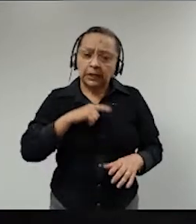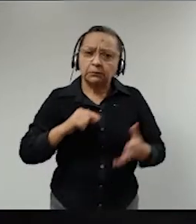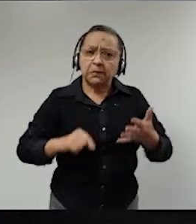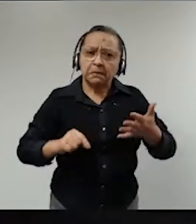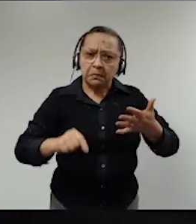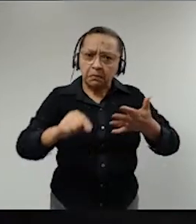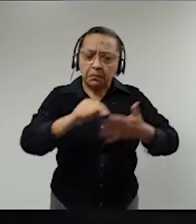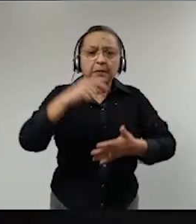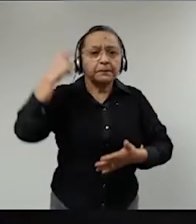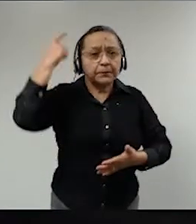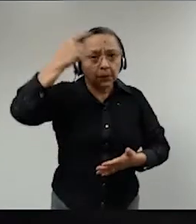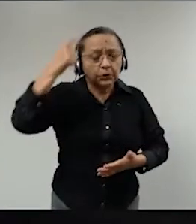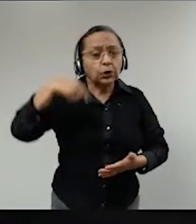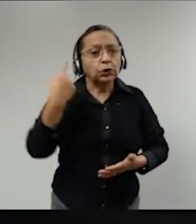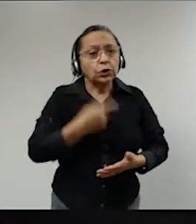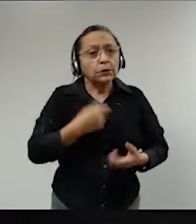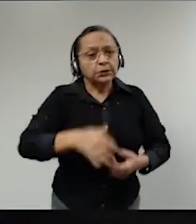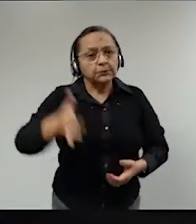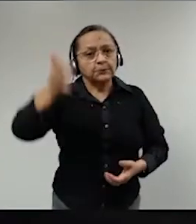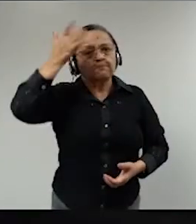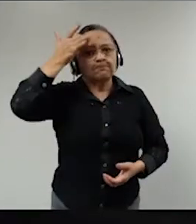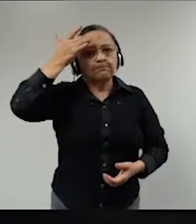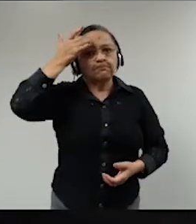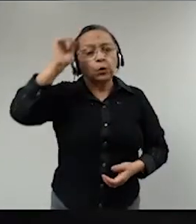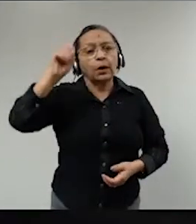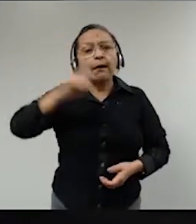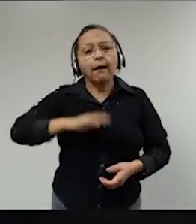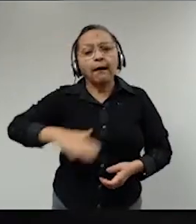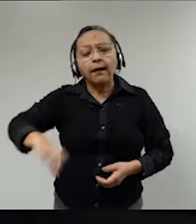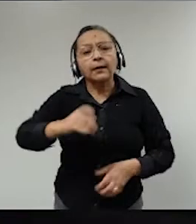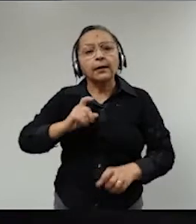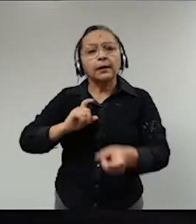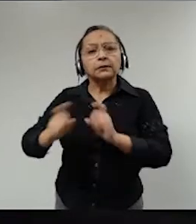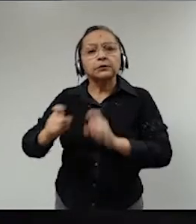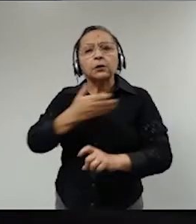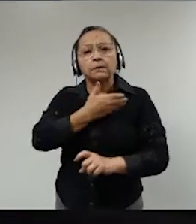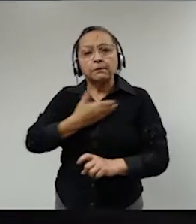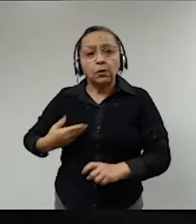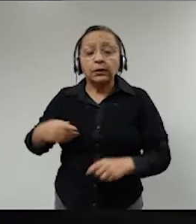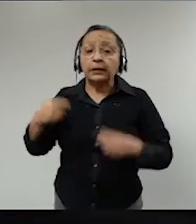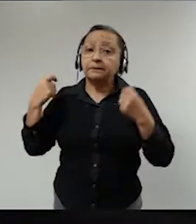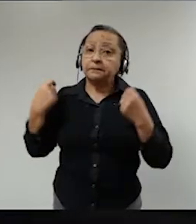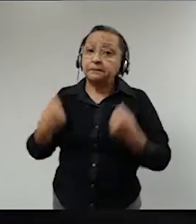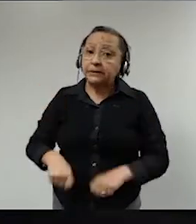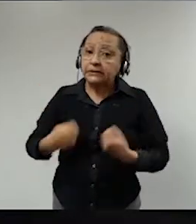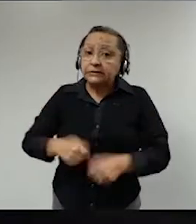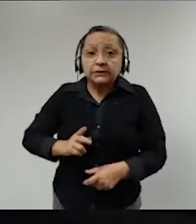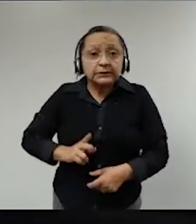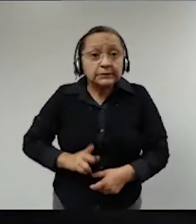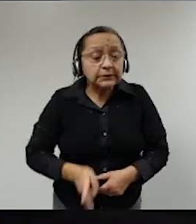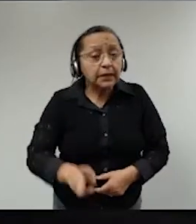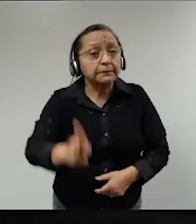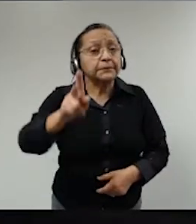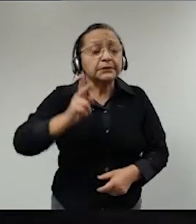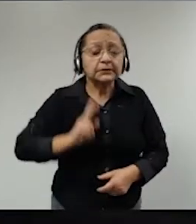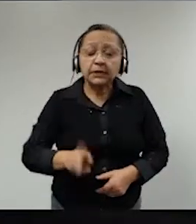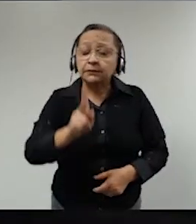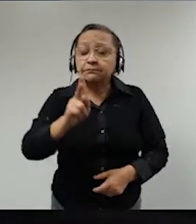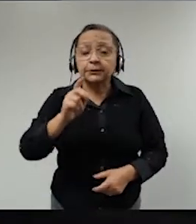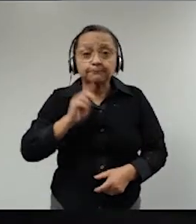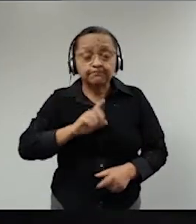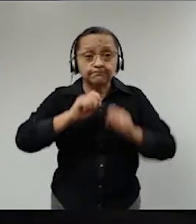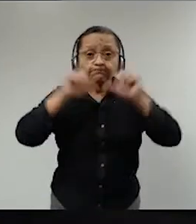preocupações, devemos ter em mente que a administração pública deve sempre sopesar a sua interferência na